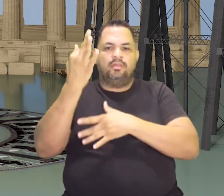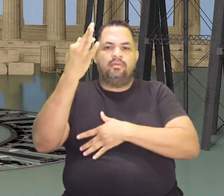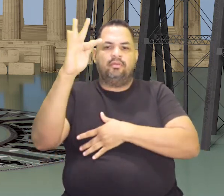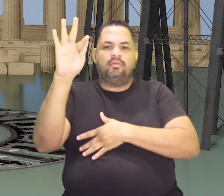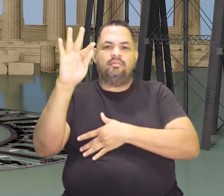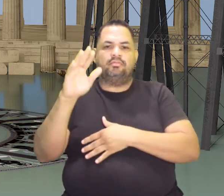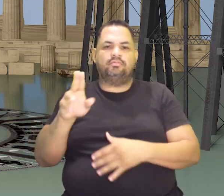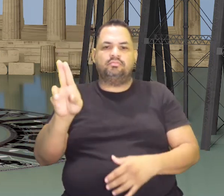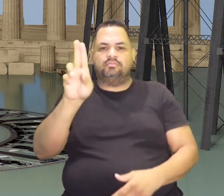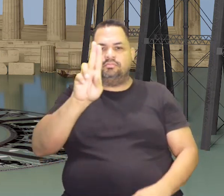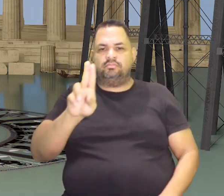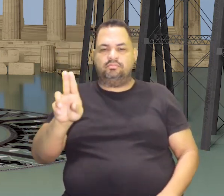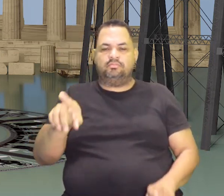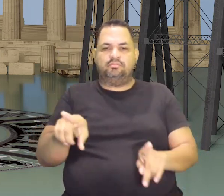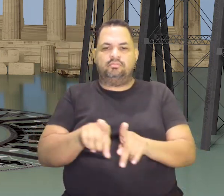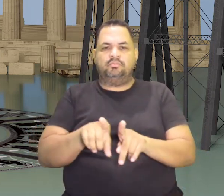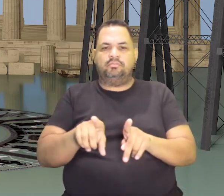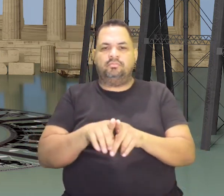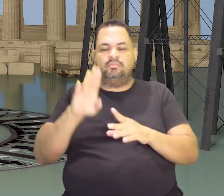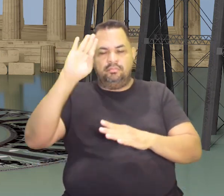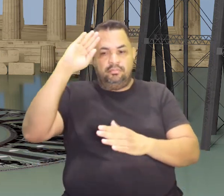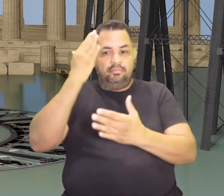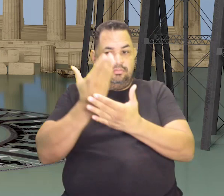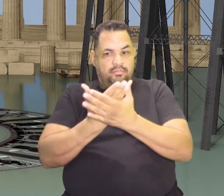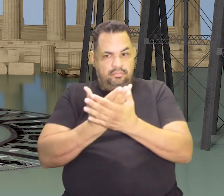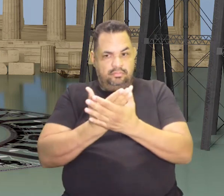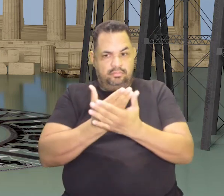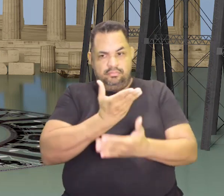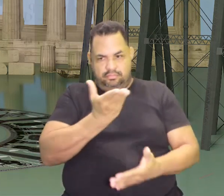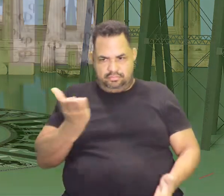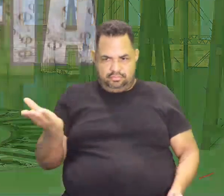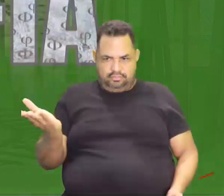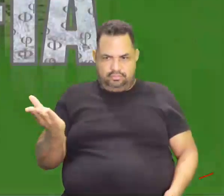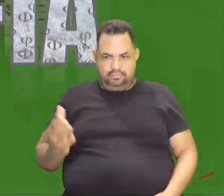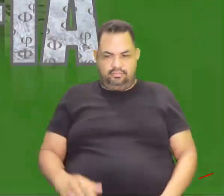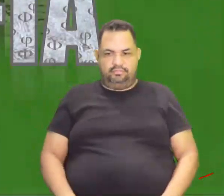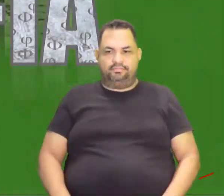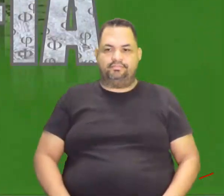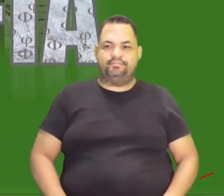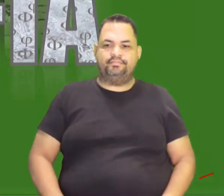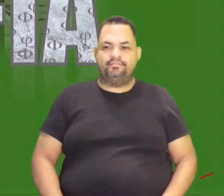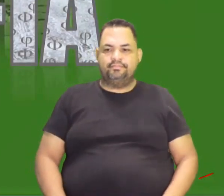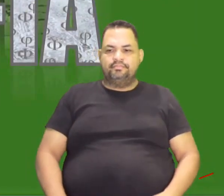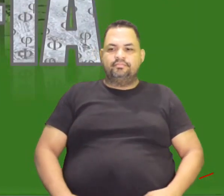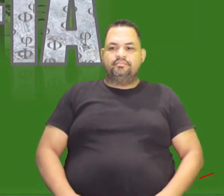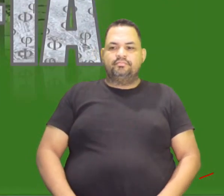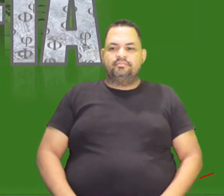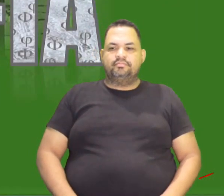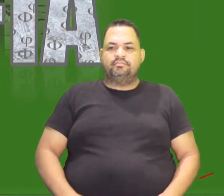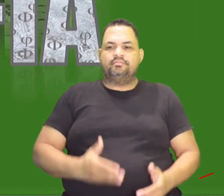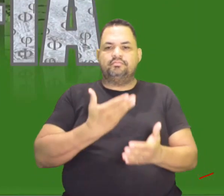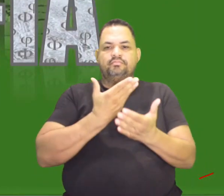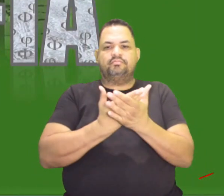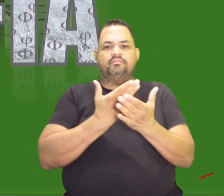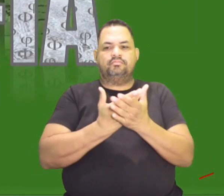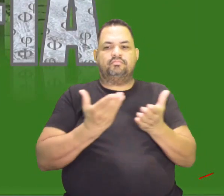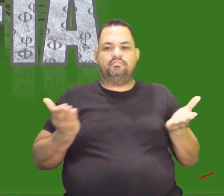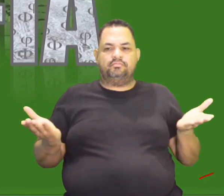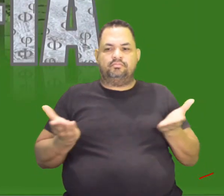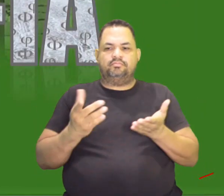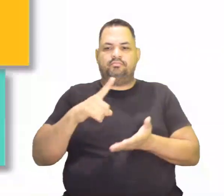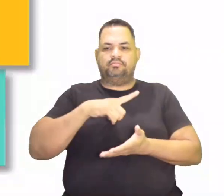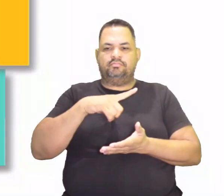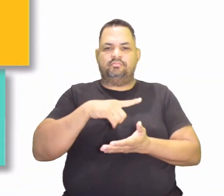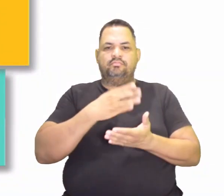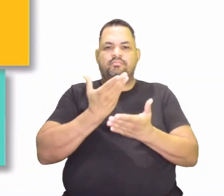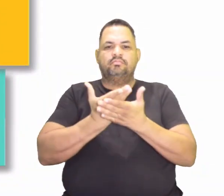universidade. Estou confiando em vocês e acreditando. Vamos lá, olha aí. A nossa aula de hoje, temos agora